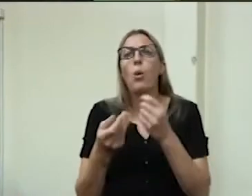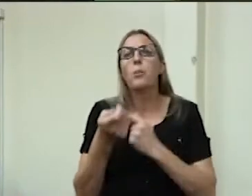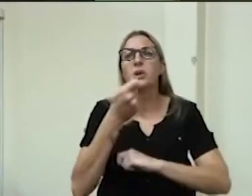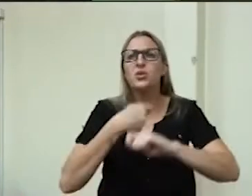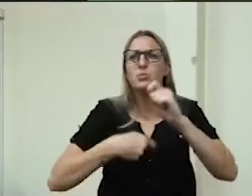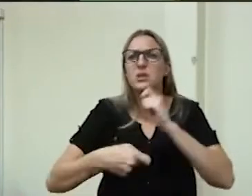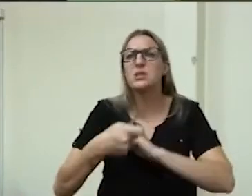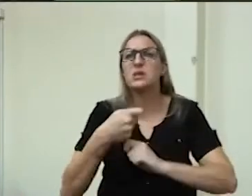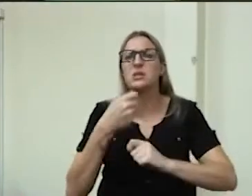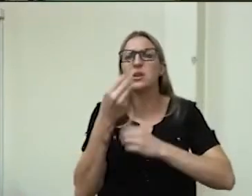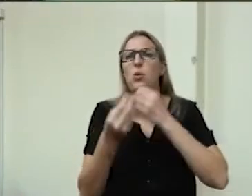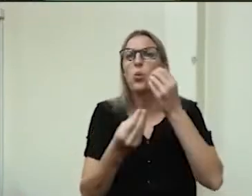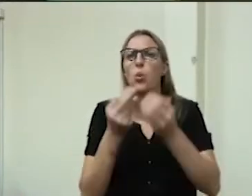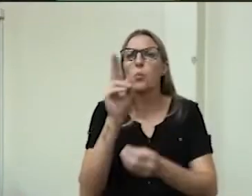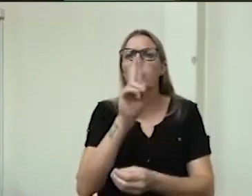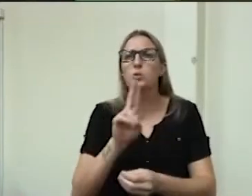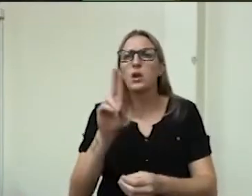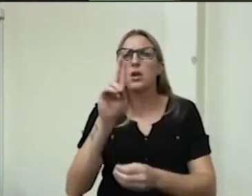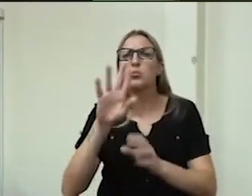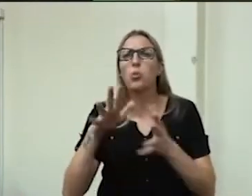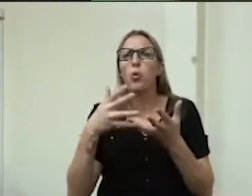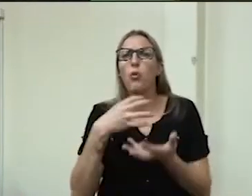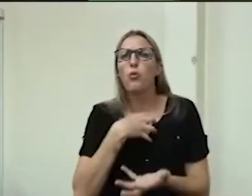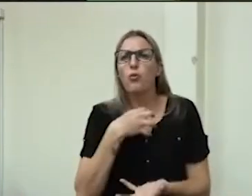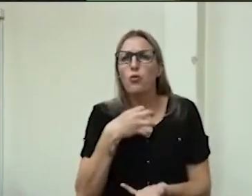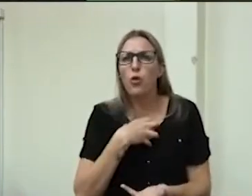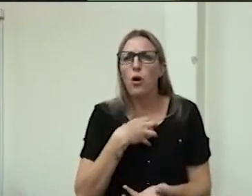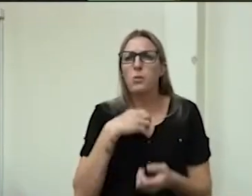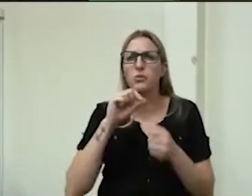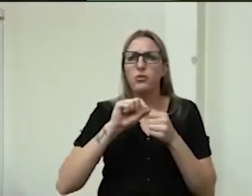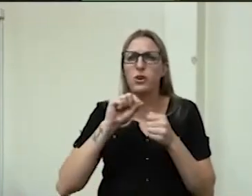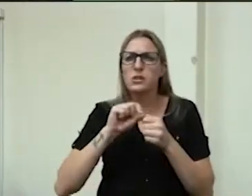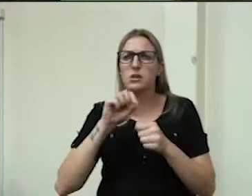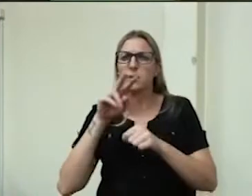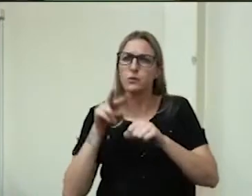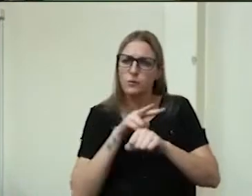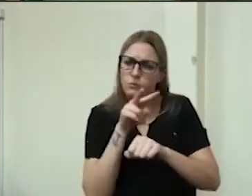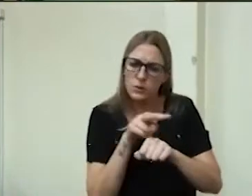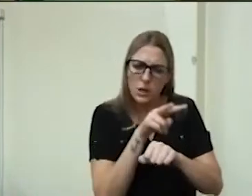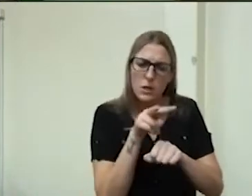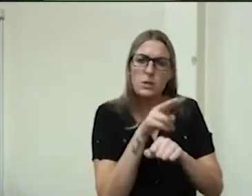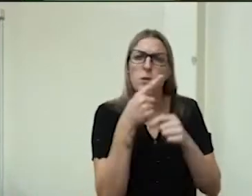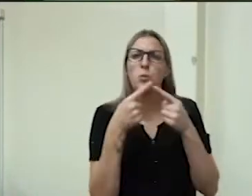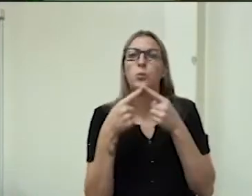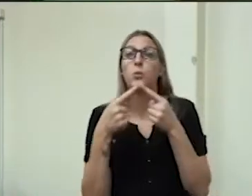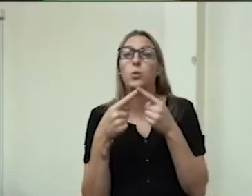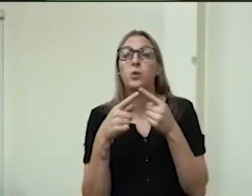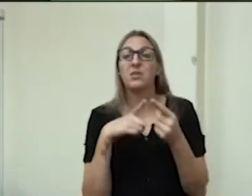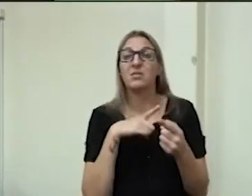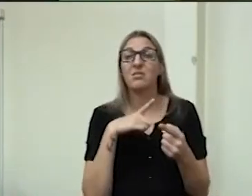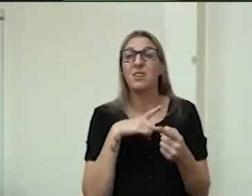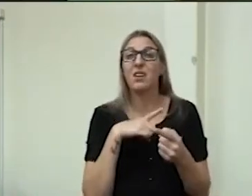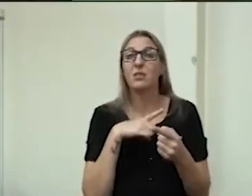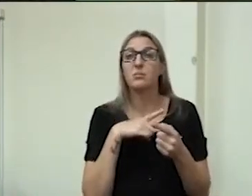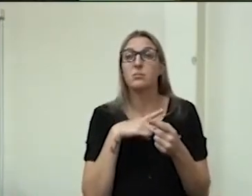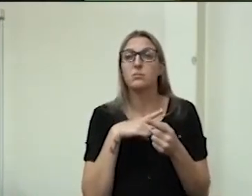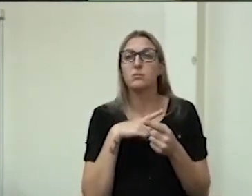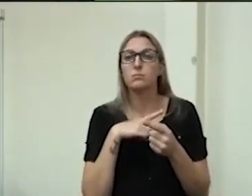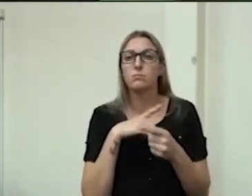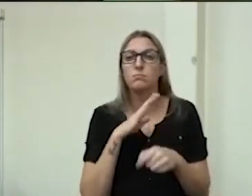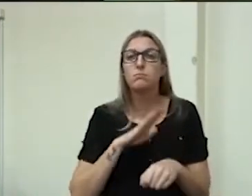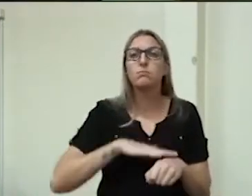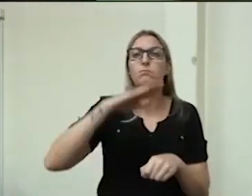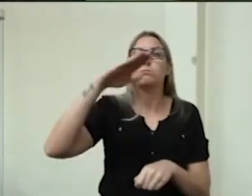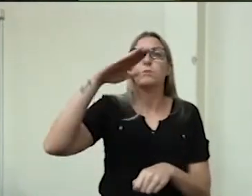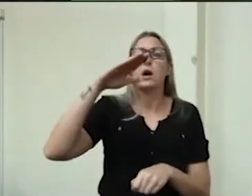sendo aplicado e de que forma nós podemos fazer essa fiscalização. Porque quando nós temos a maior fatia dos recursos